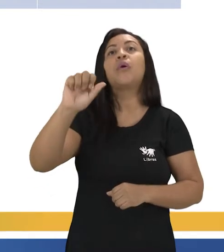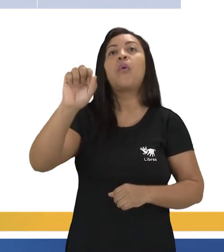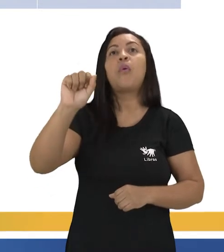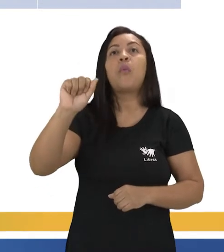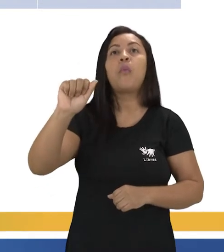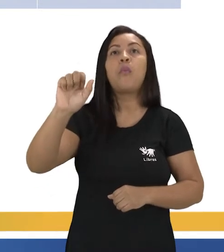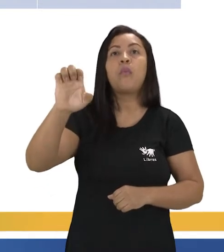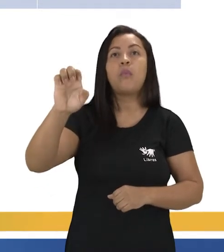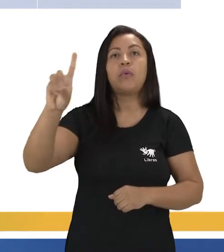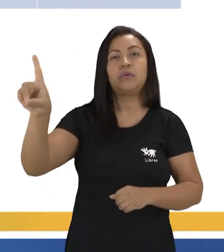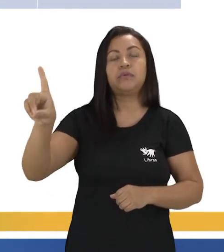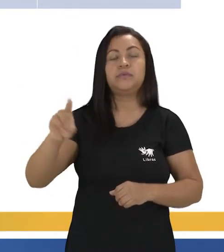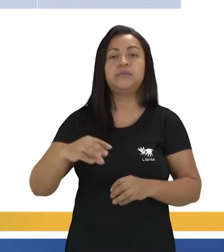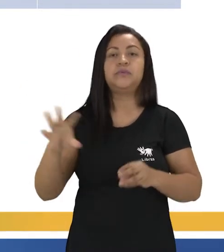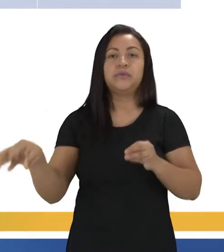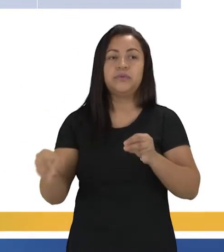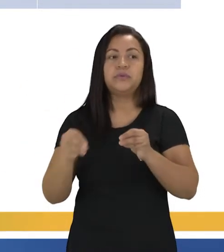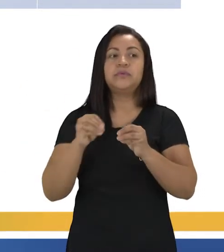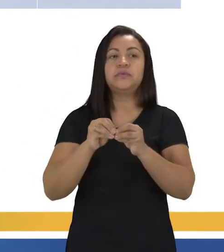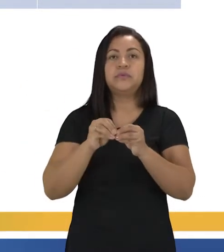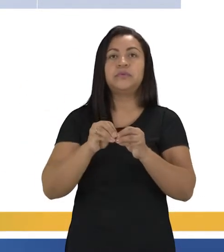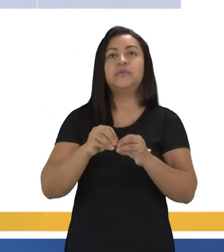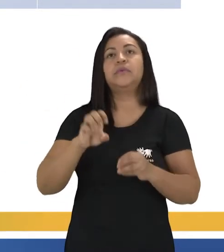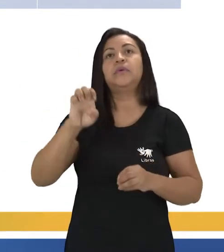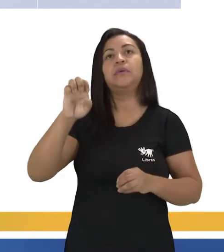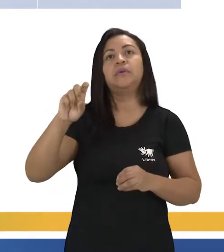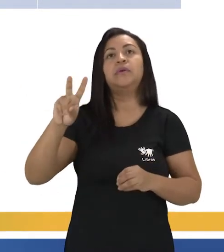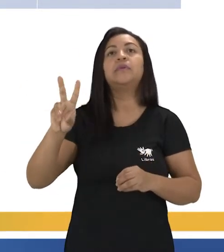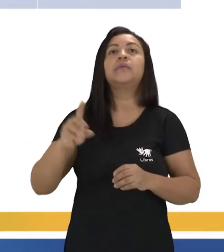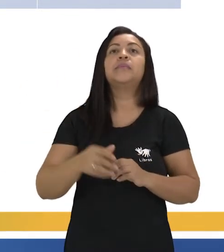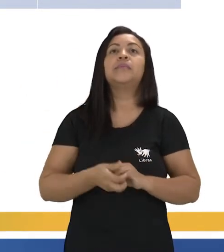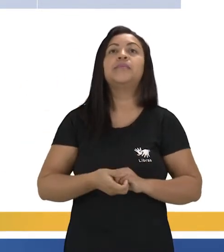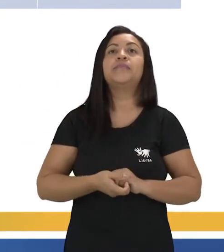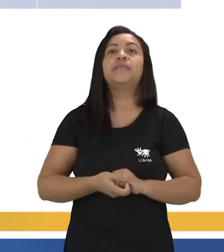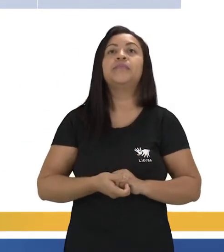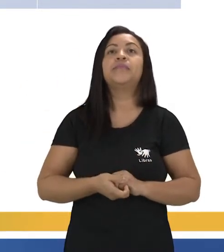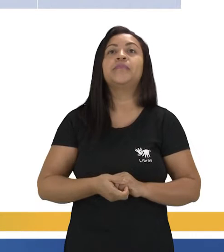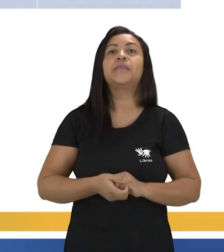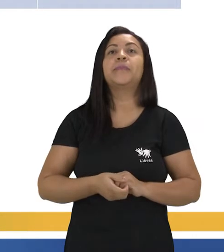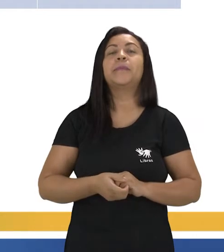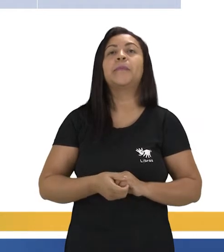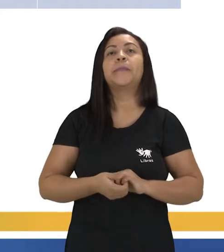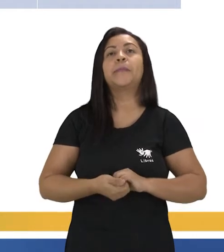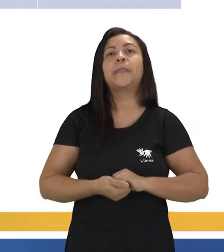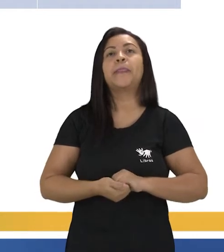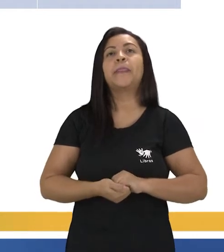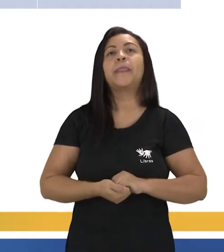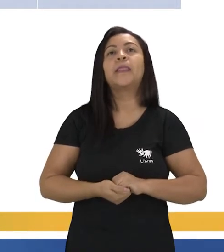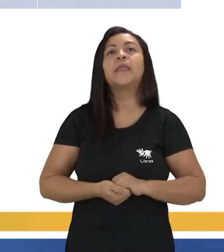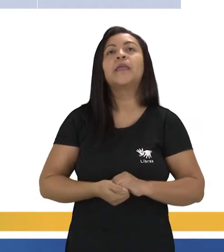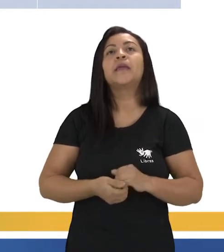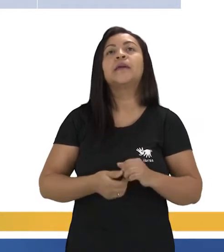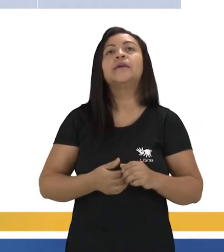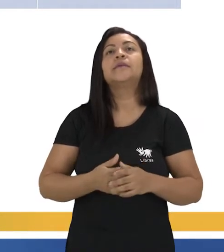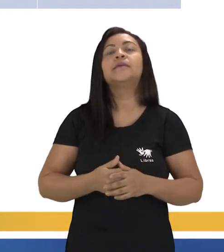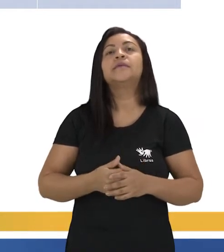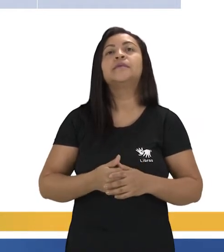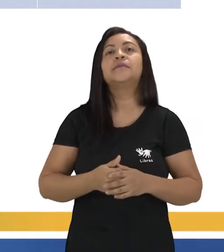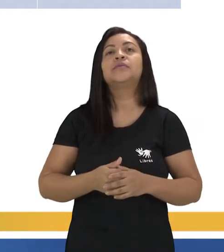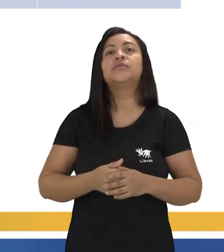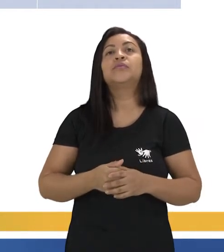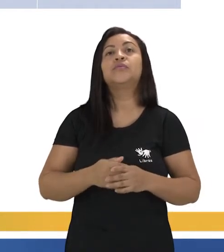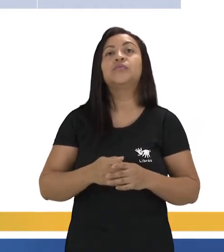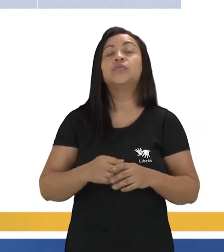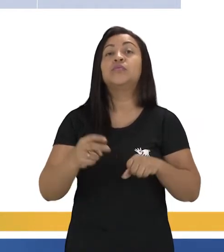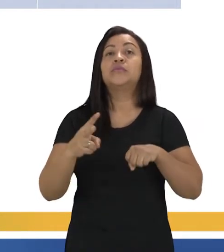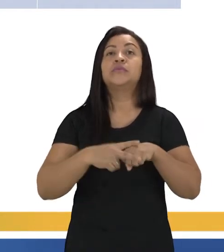play, regra geral, acrescentamos ed, fica played. Quando os verbos já terminarem com